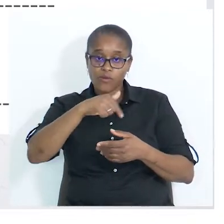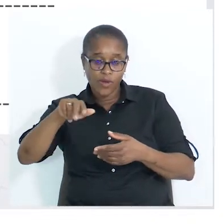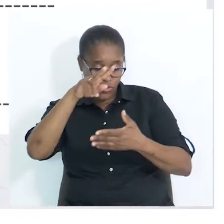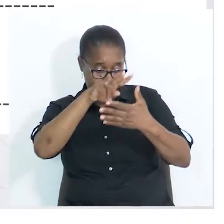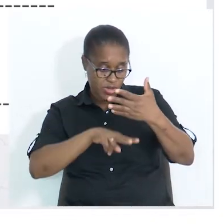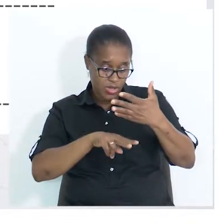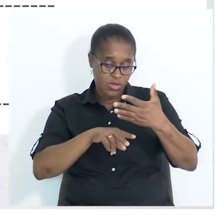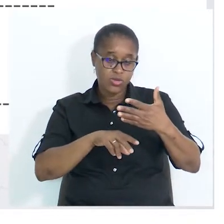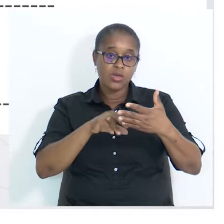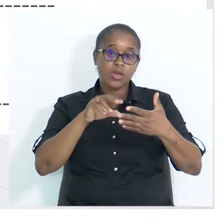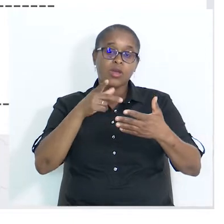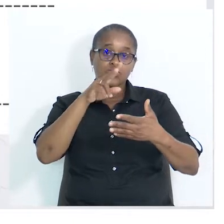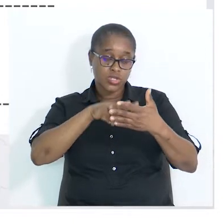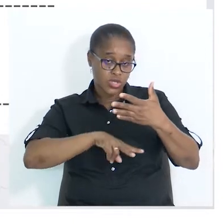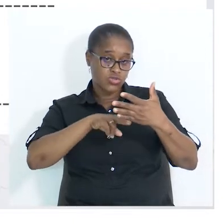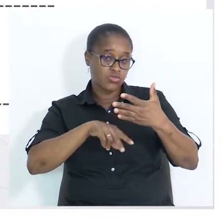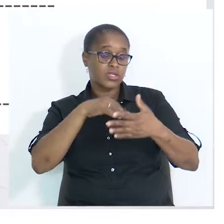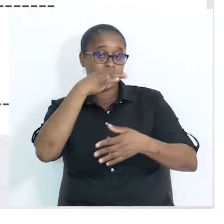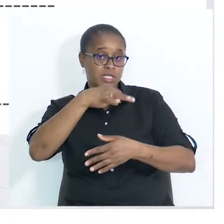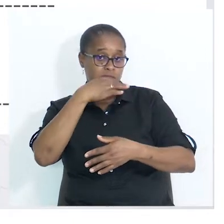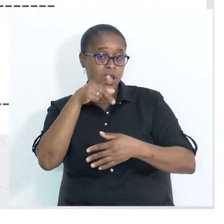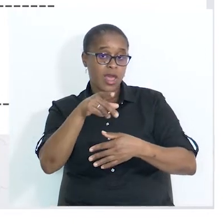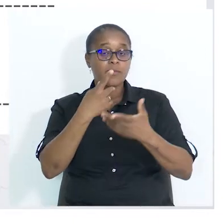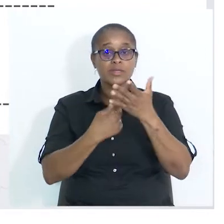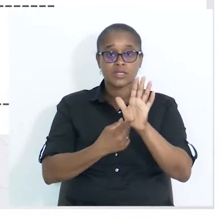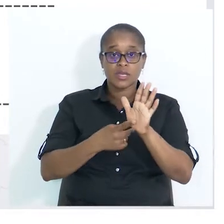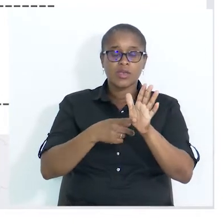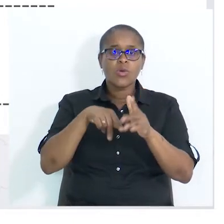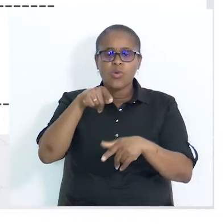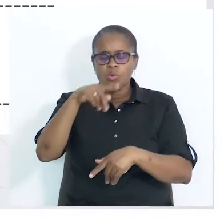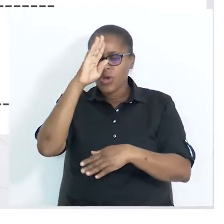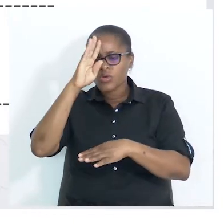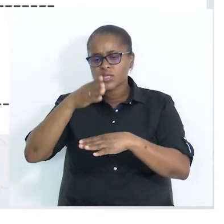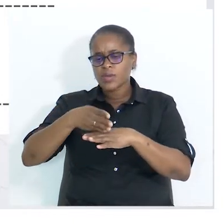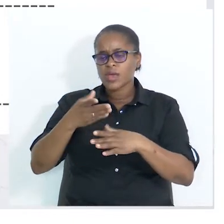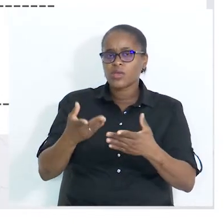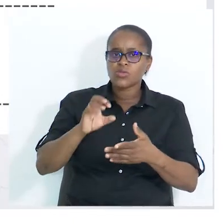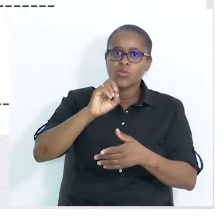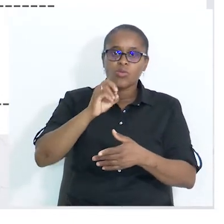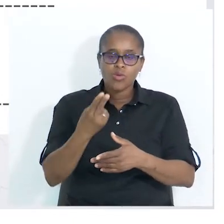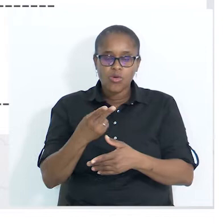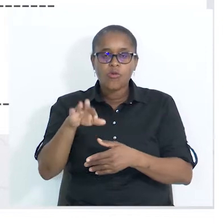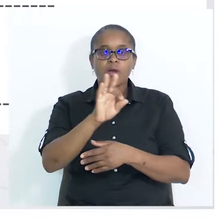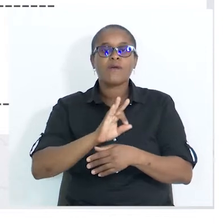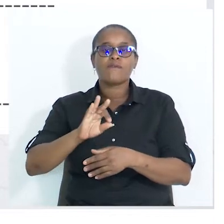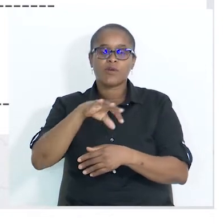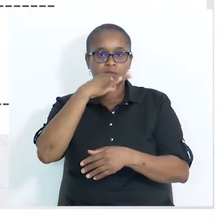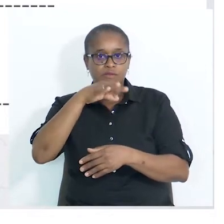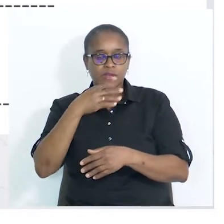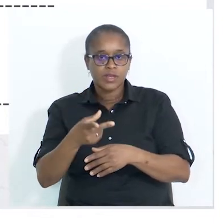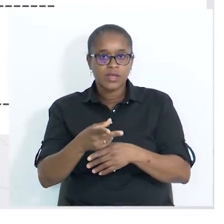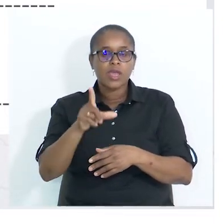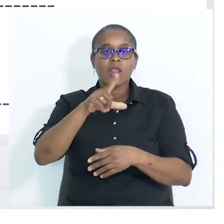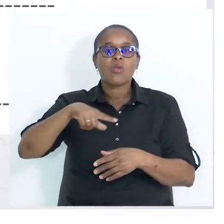texto ou vais aos textos e dizer lá, por exemplo, uma passagem ou uma forma de falar que